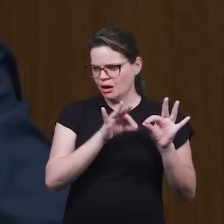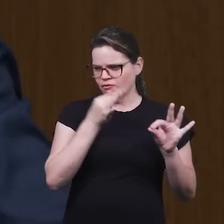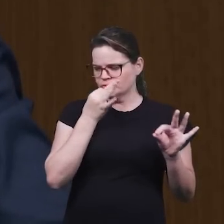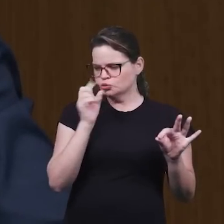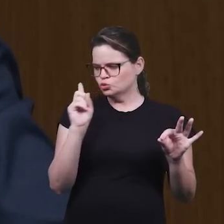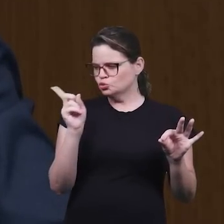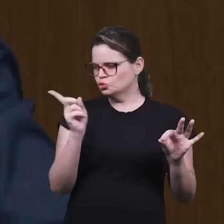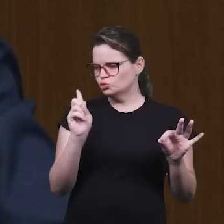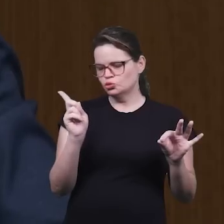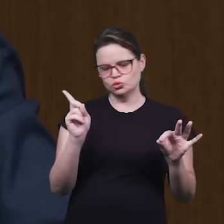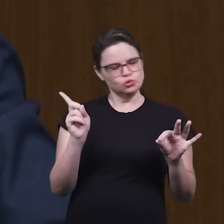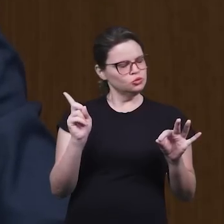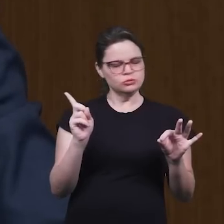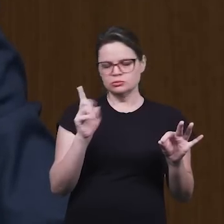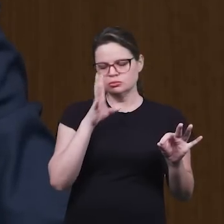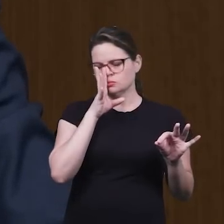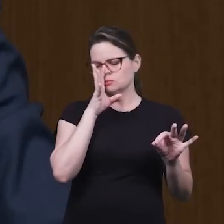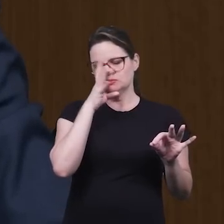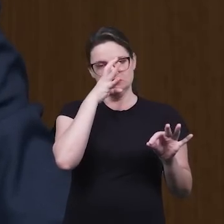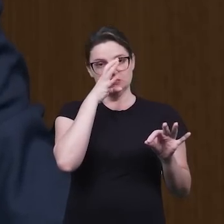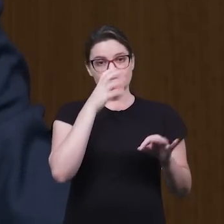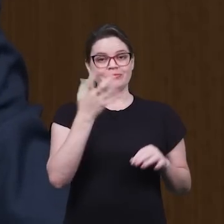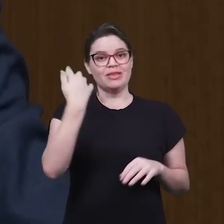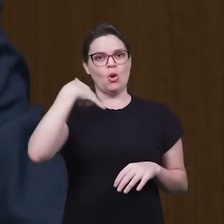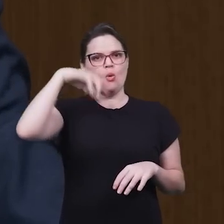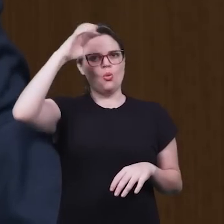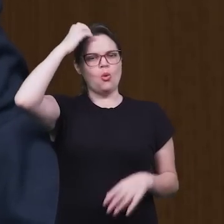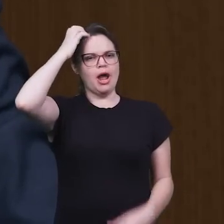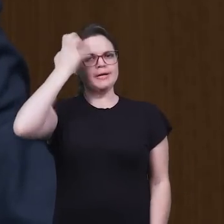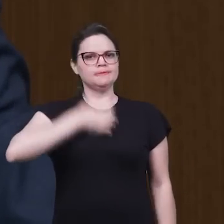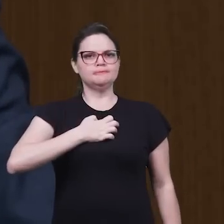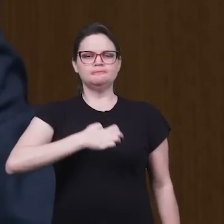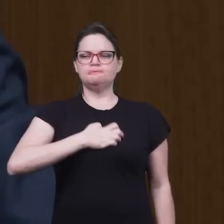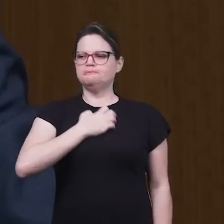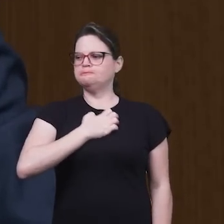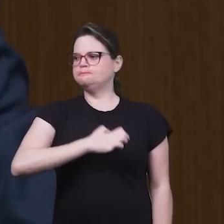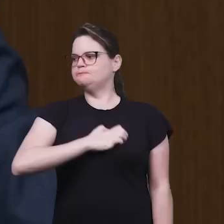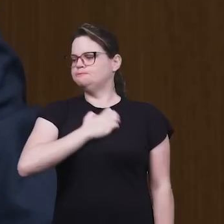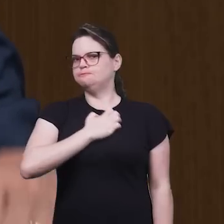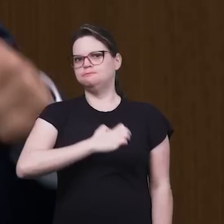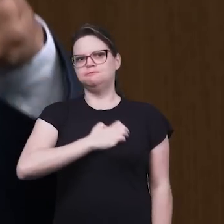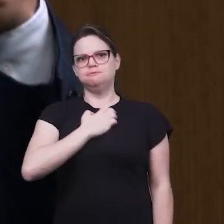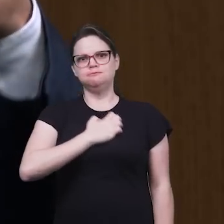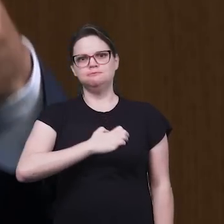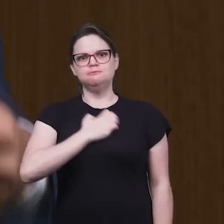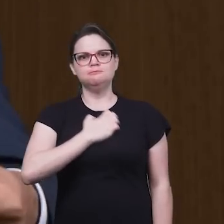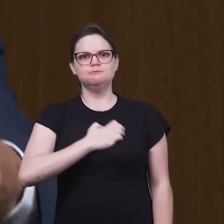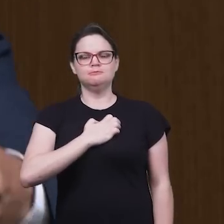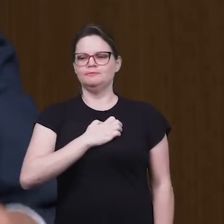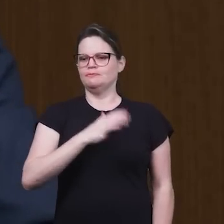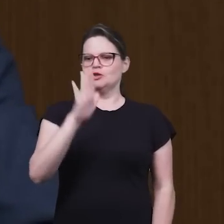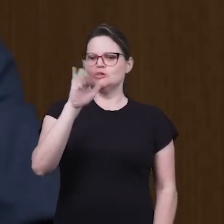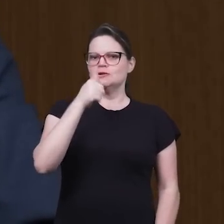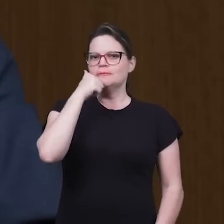minha vinha não está à venda. E isso traz uma ira muito grande ao coração do rei Acabe, tal como da sua esposa.